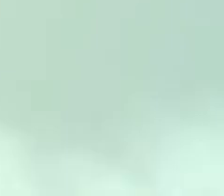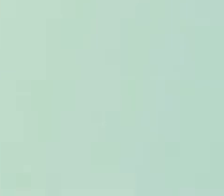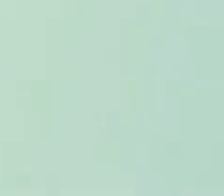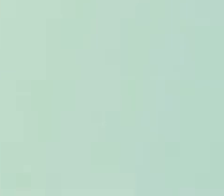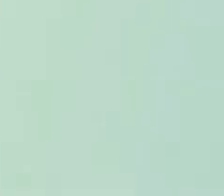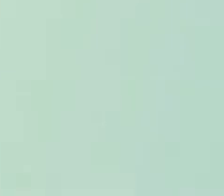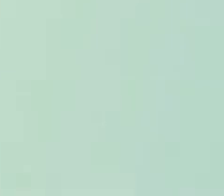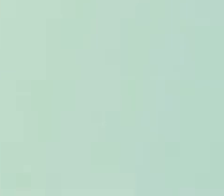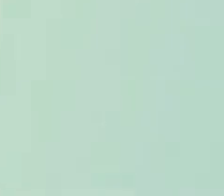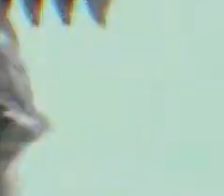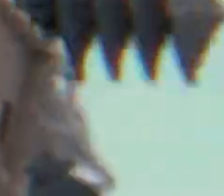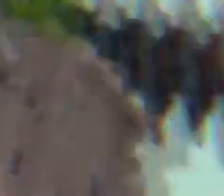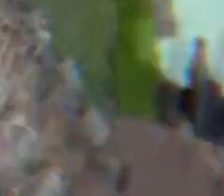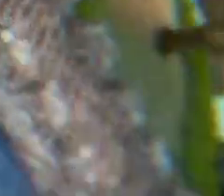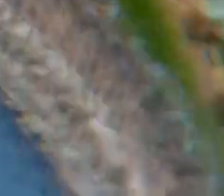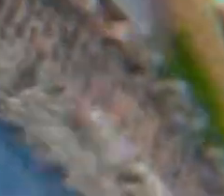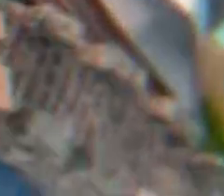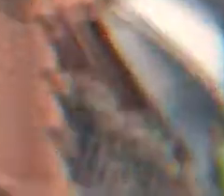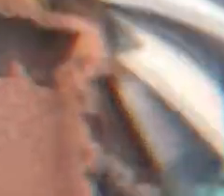E aí